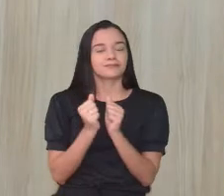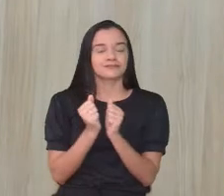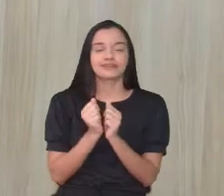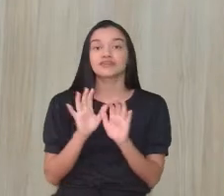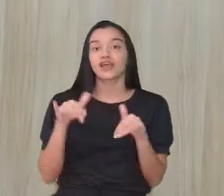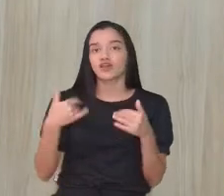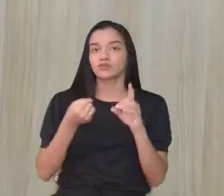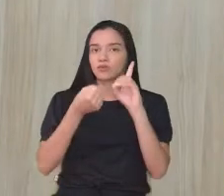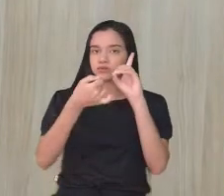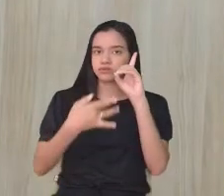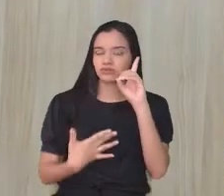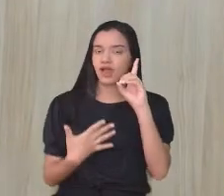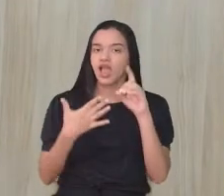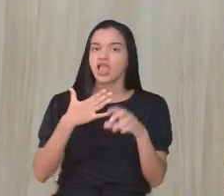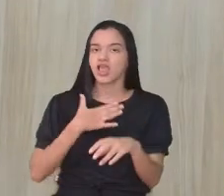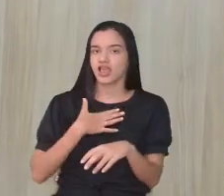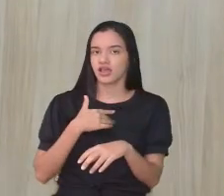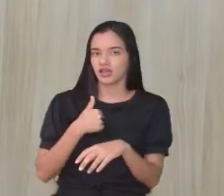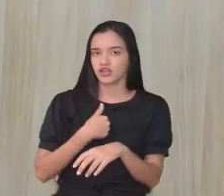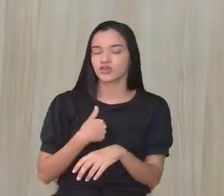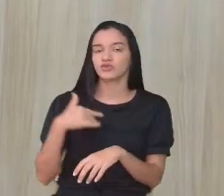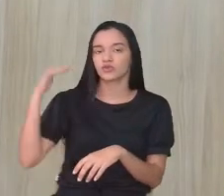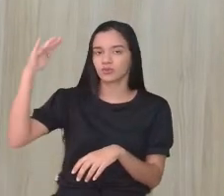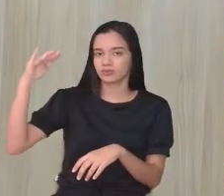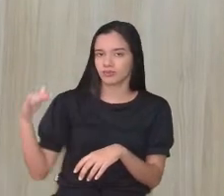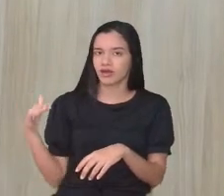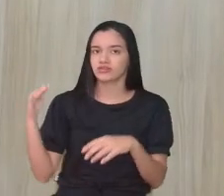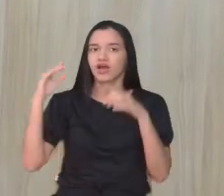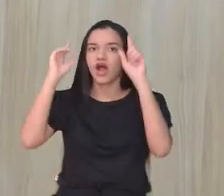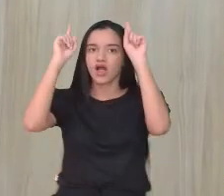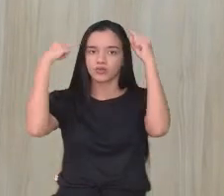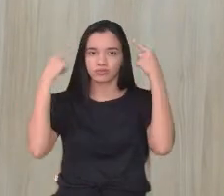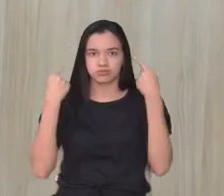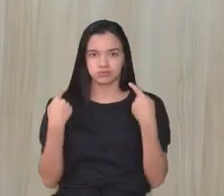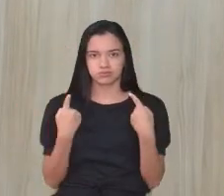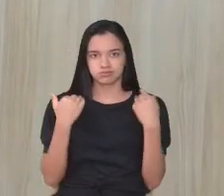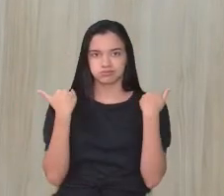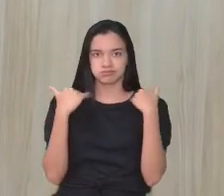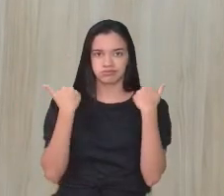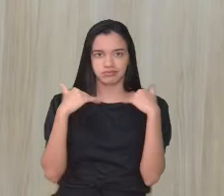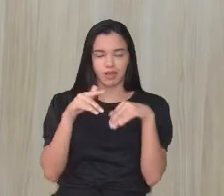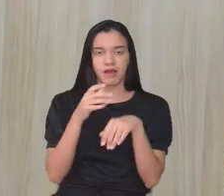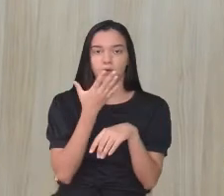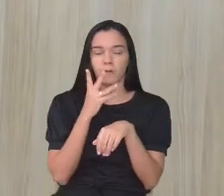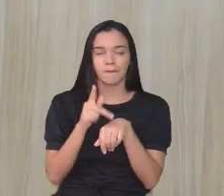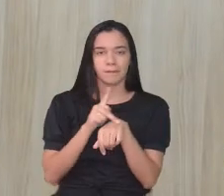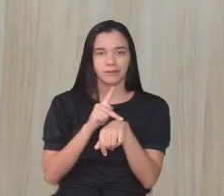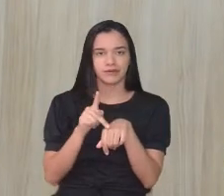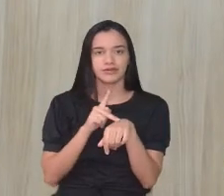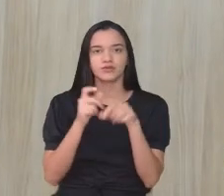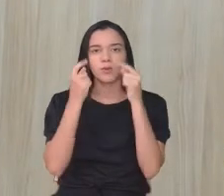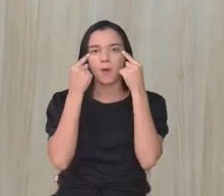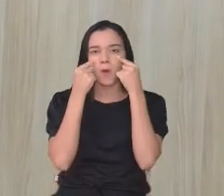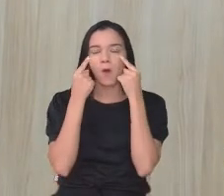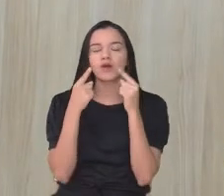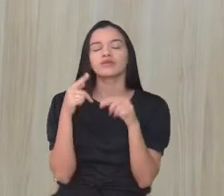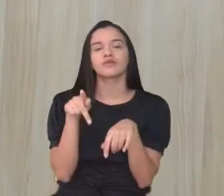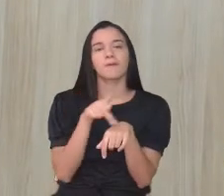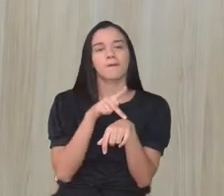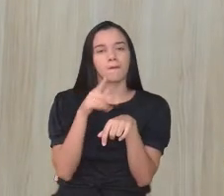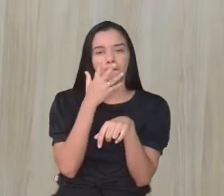tá certo? Eu sou uma mulher negra baixa, de cabelos cacheados pretos curtos, tenho olhos pretos, uso